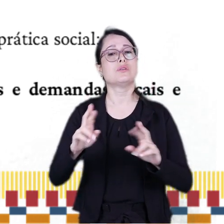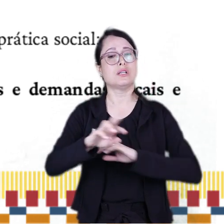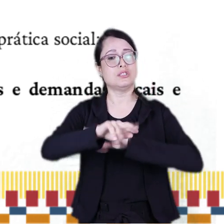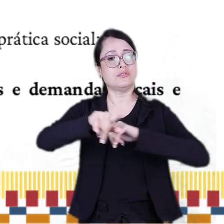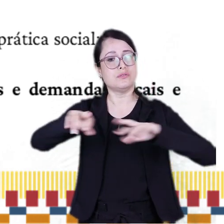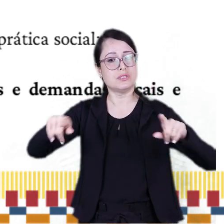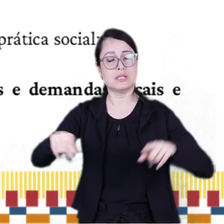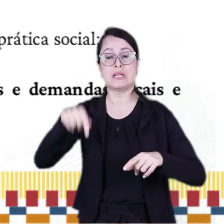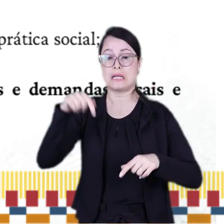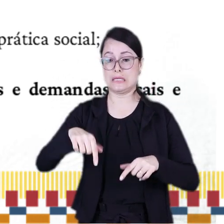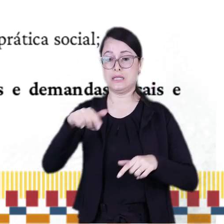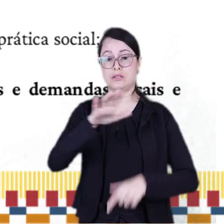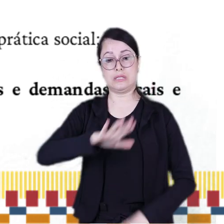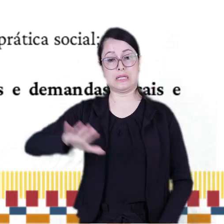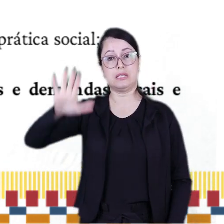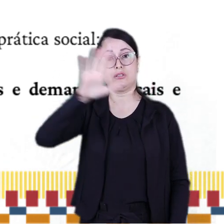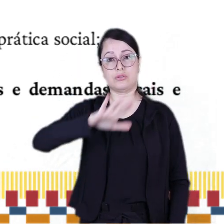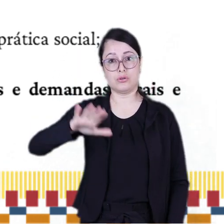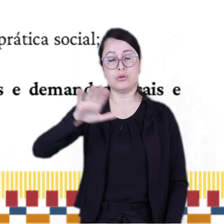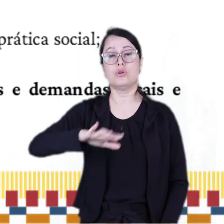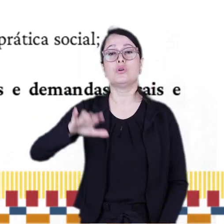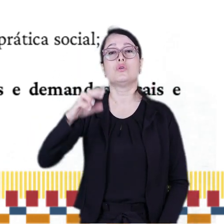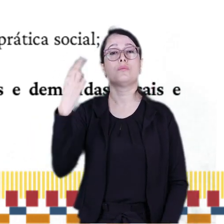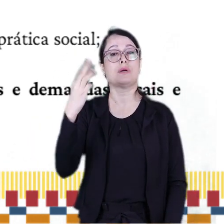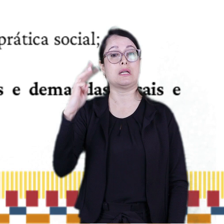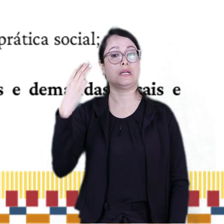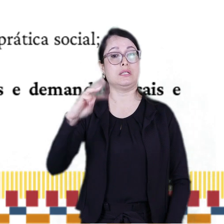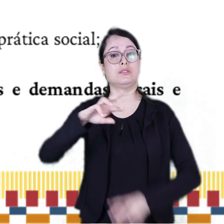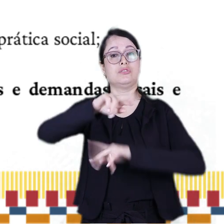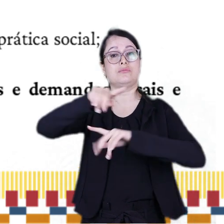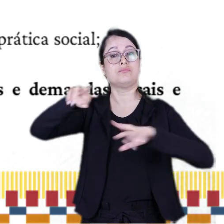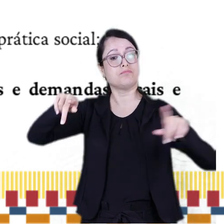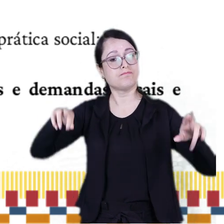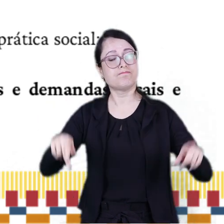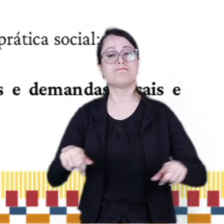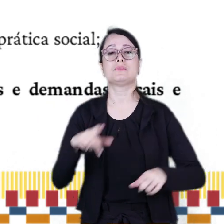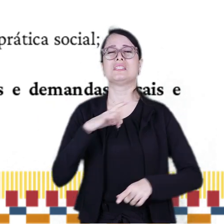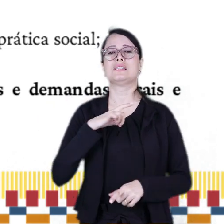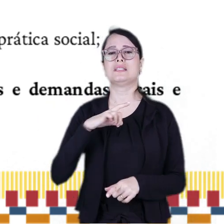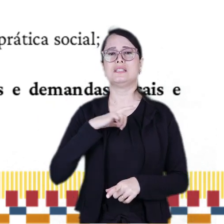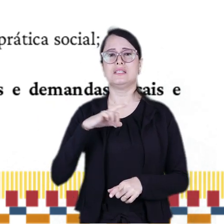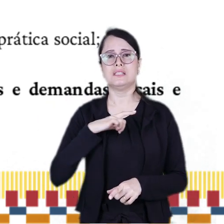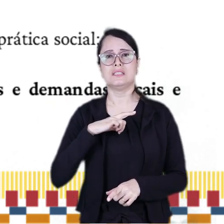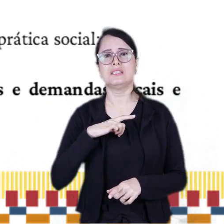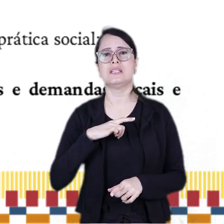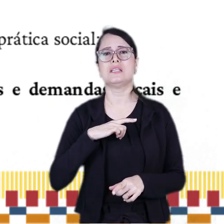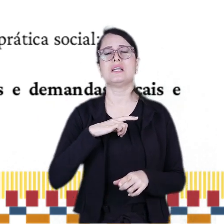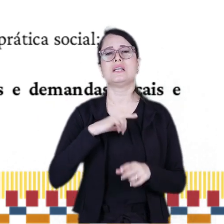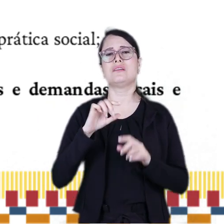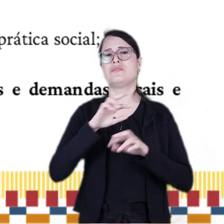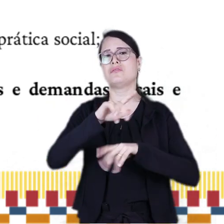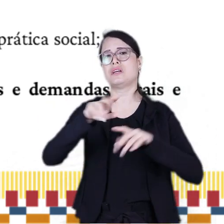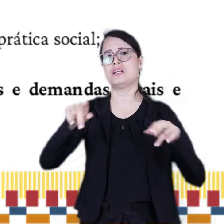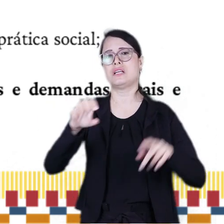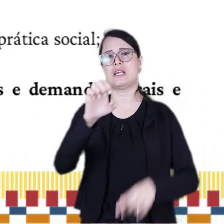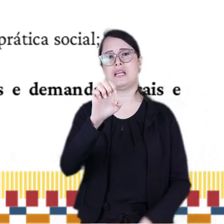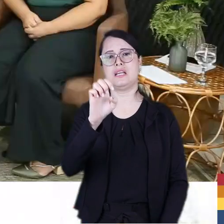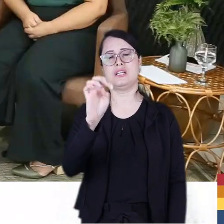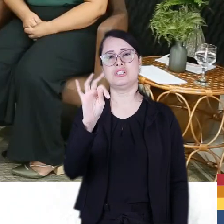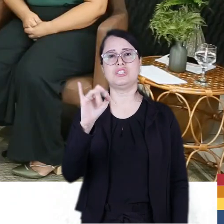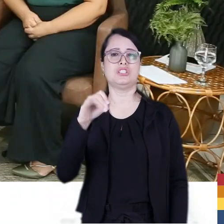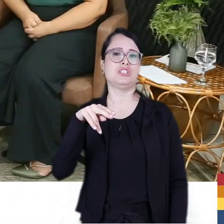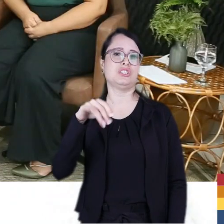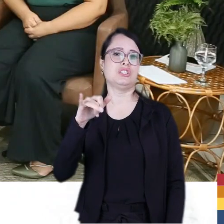o trabalho dando continuidade também temos o reconhecimento e respeito à diversidade nós estamos num território